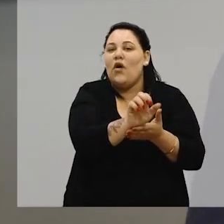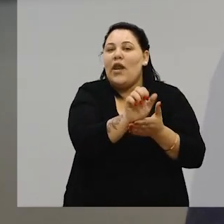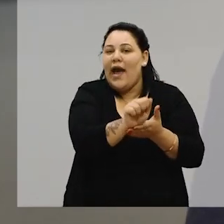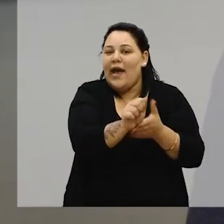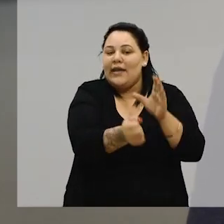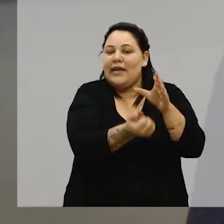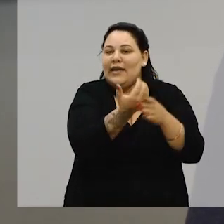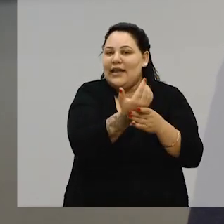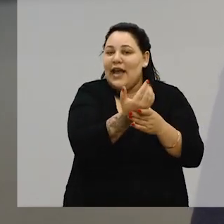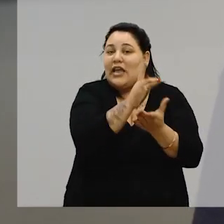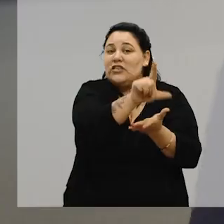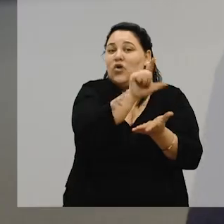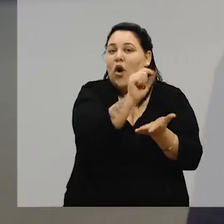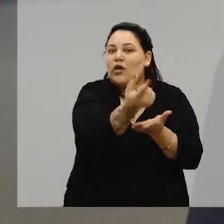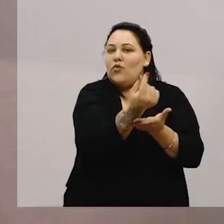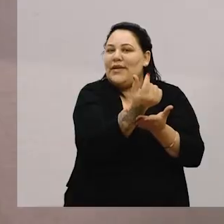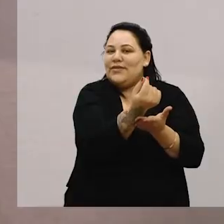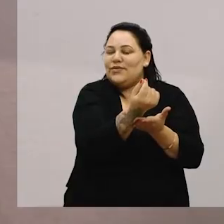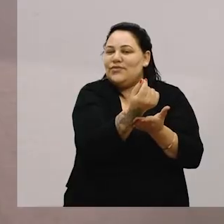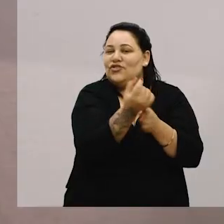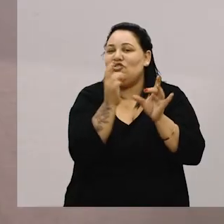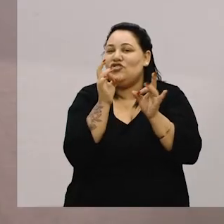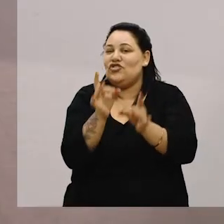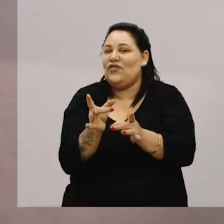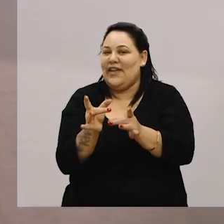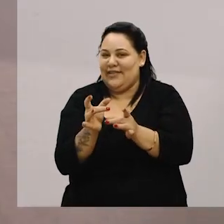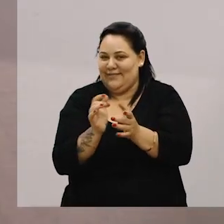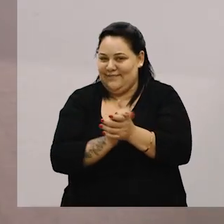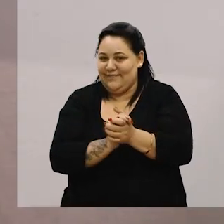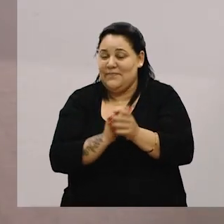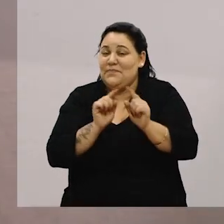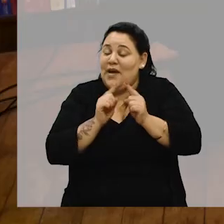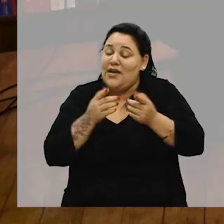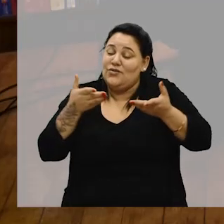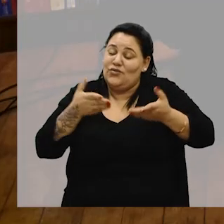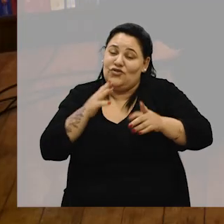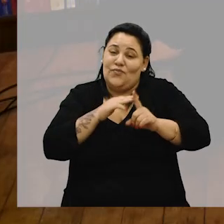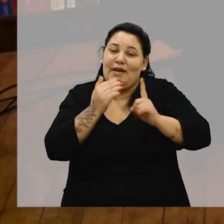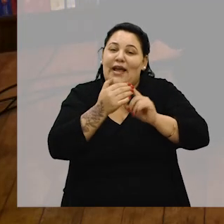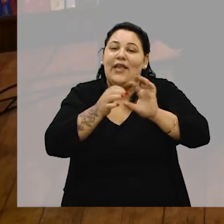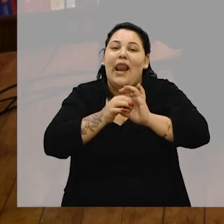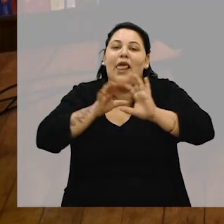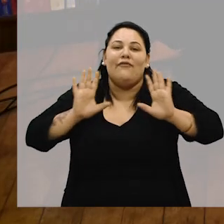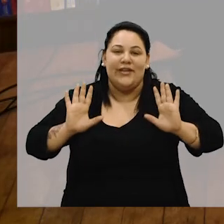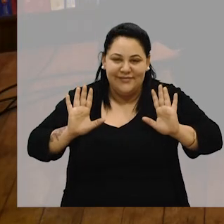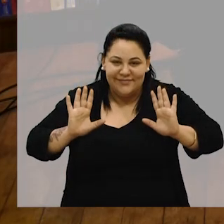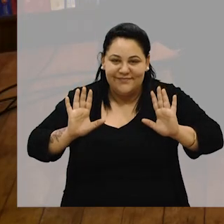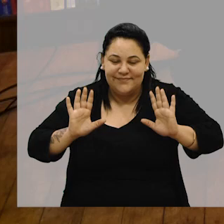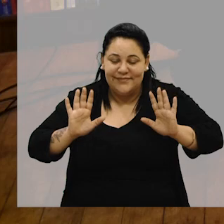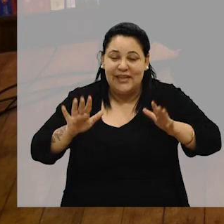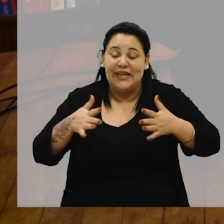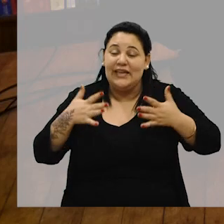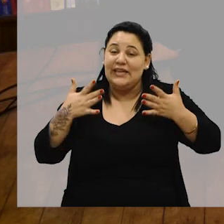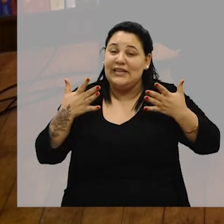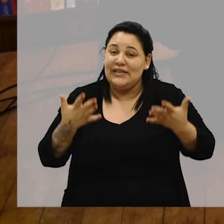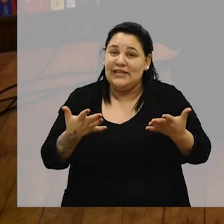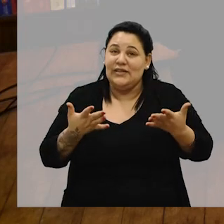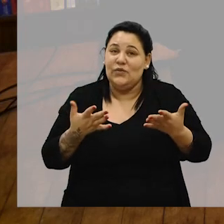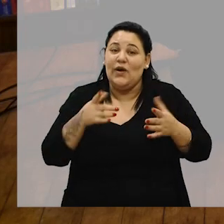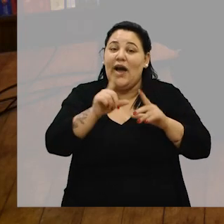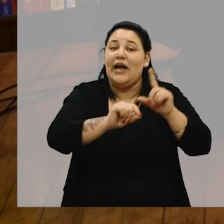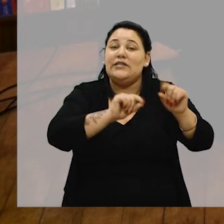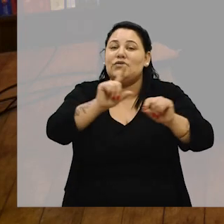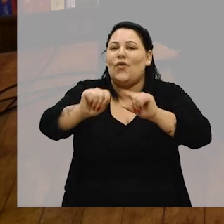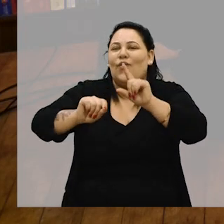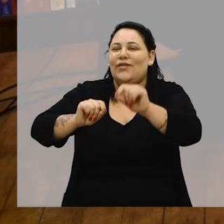o preço que vai ser vendido no final, né? Só que hoje o mercado ele é livre. Então, a negociação ela acaba